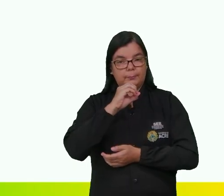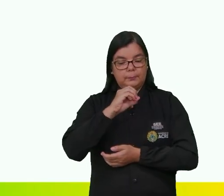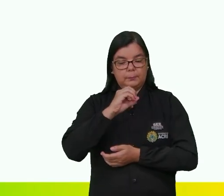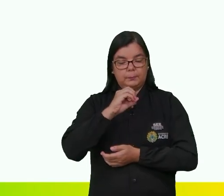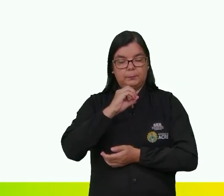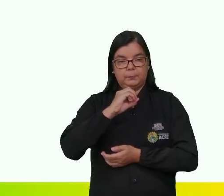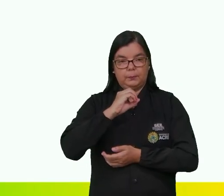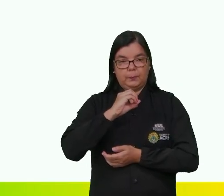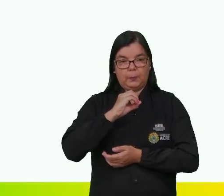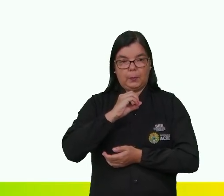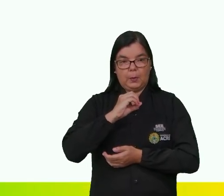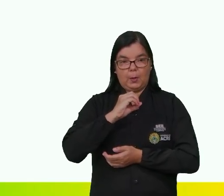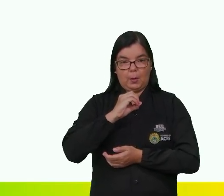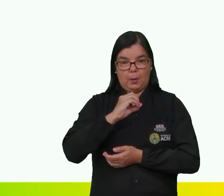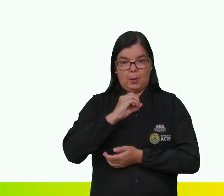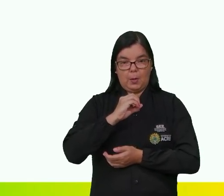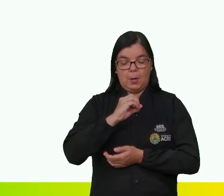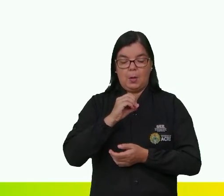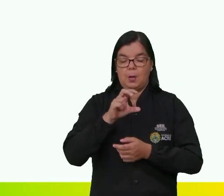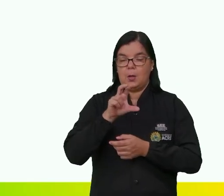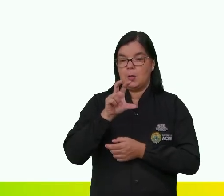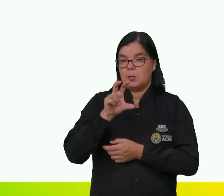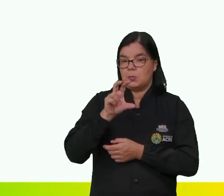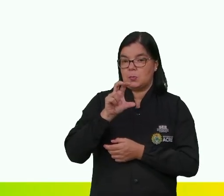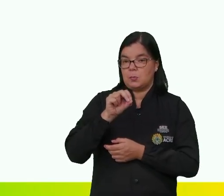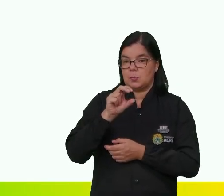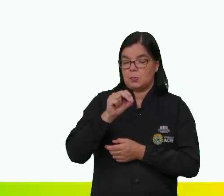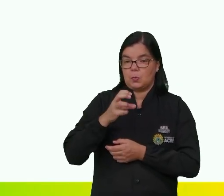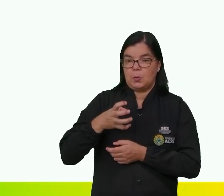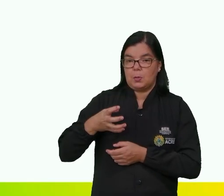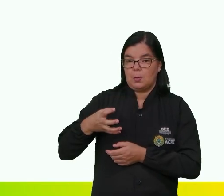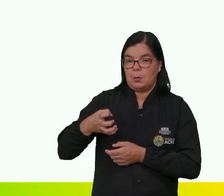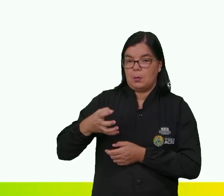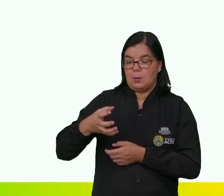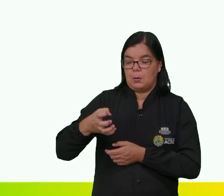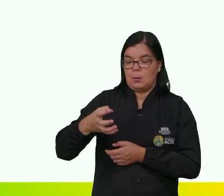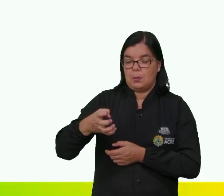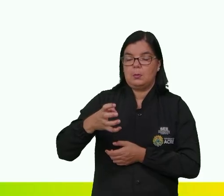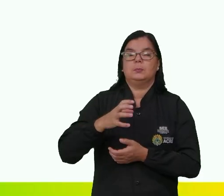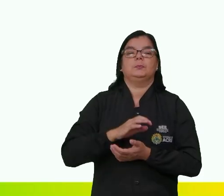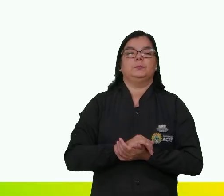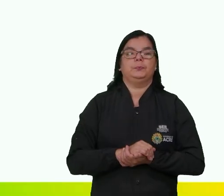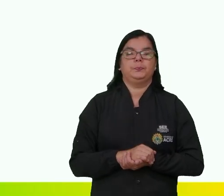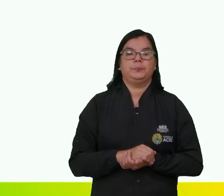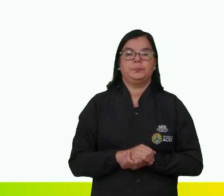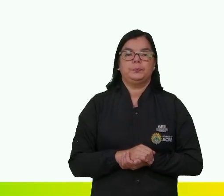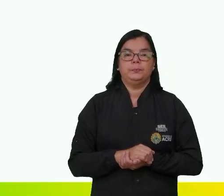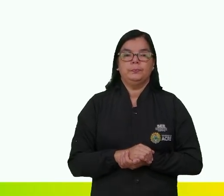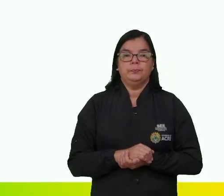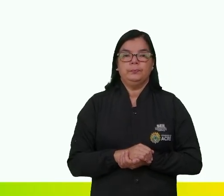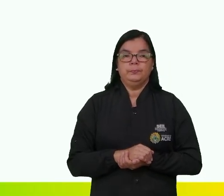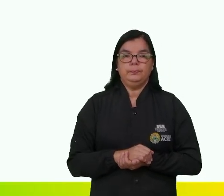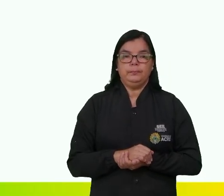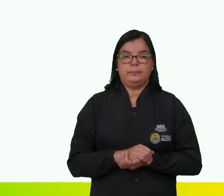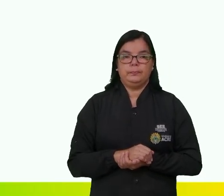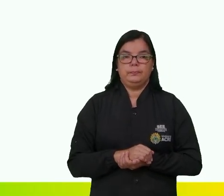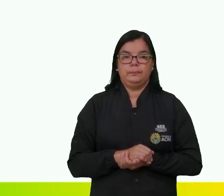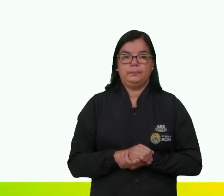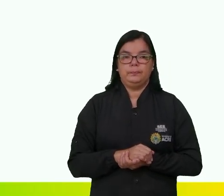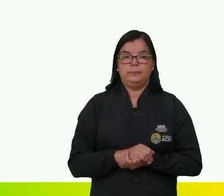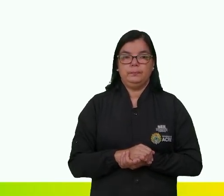há 50 bactérias. Eu vou colocar aqui tempo, isso aqui significa o tempo, aqui o número de bactérias que eu